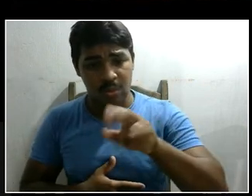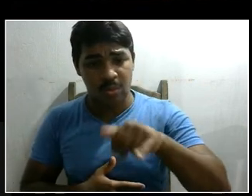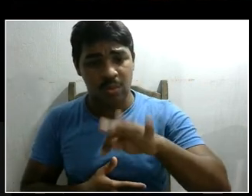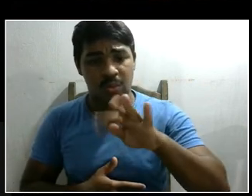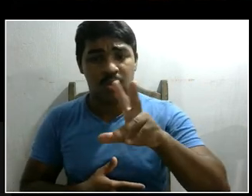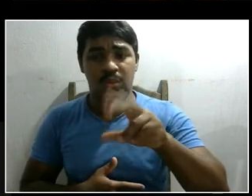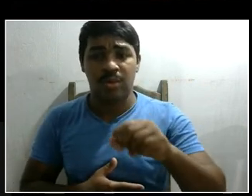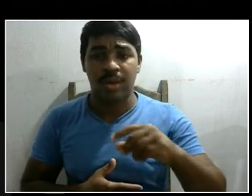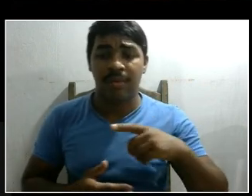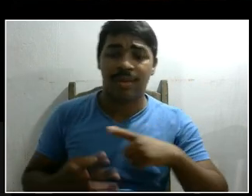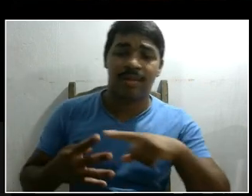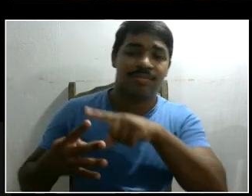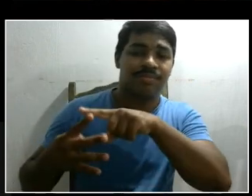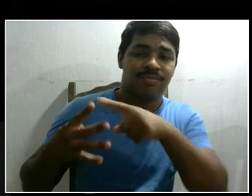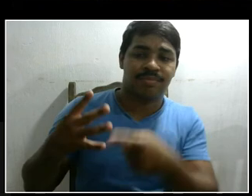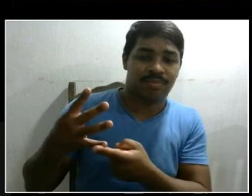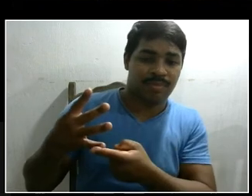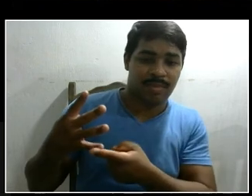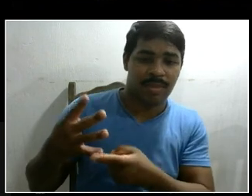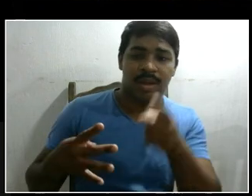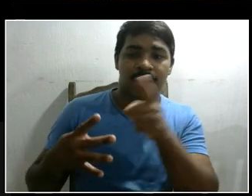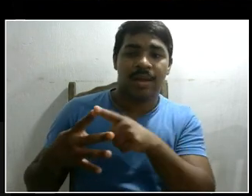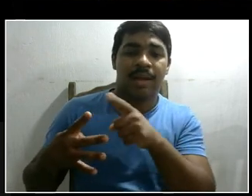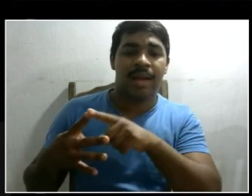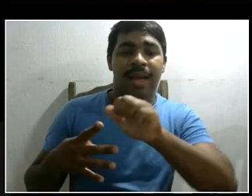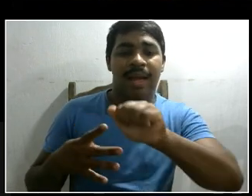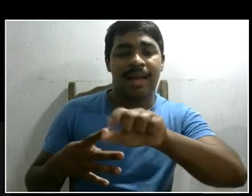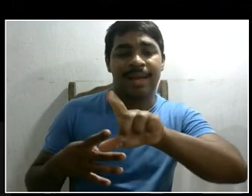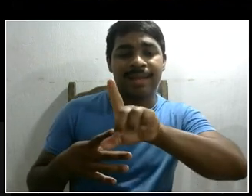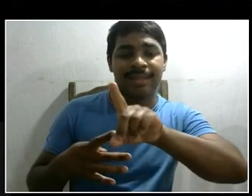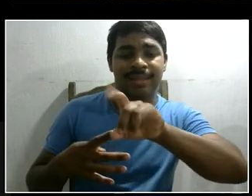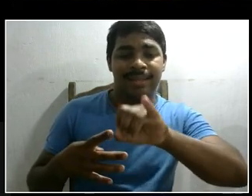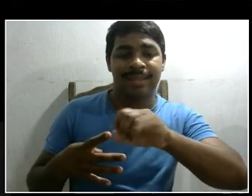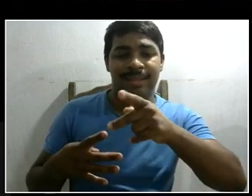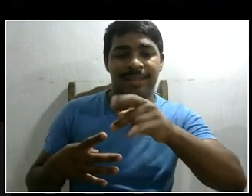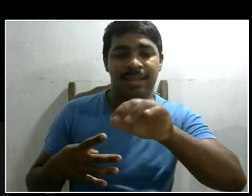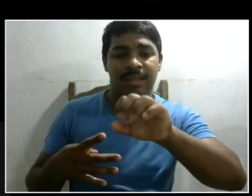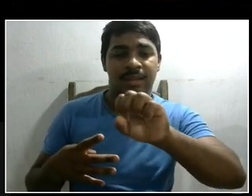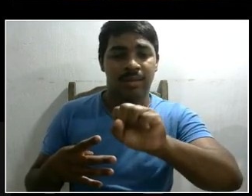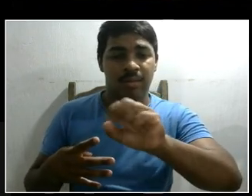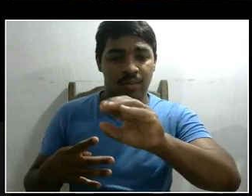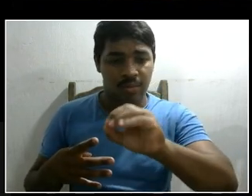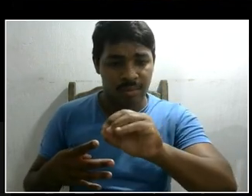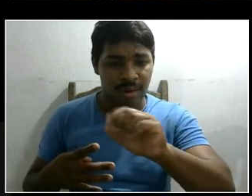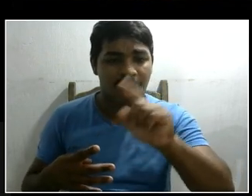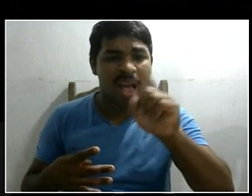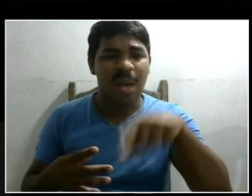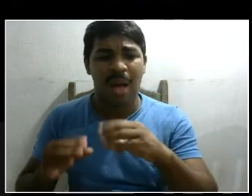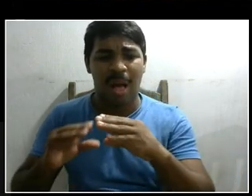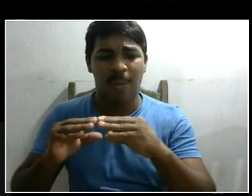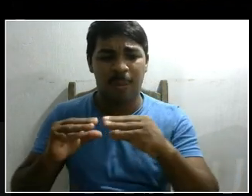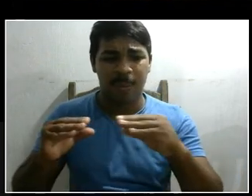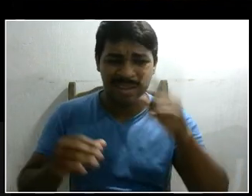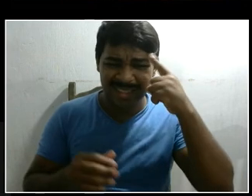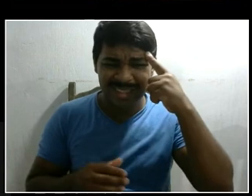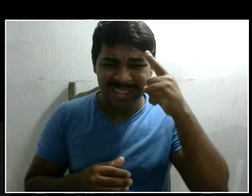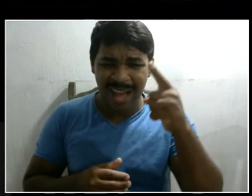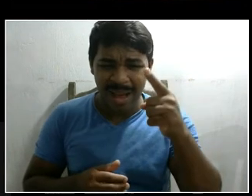conjuntivo adiposo, que ele é formado por células, né, de gordura, que a gente chama de adipócitos. Esse